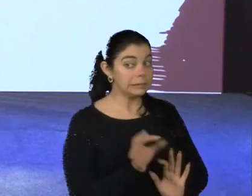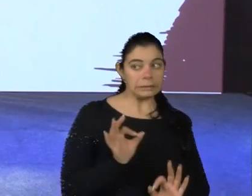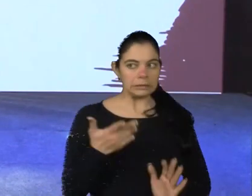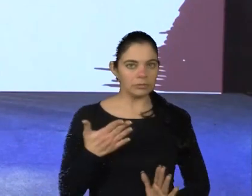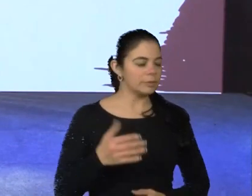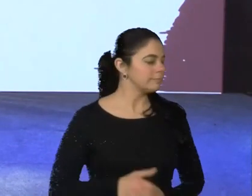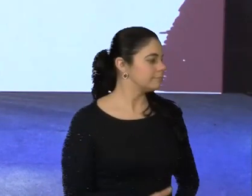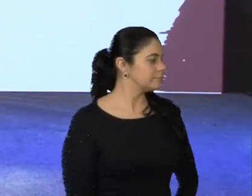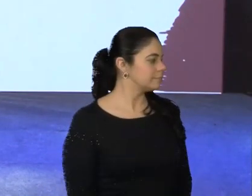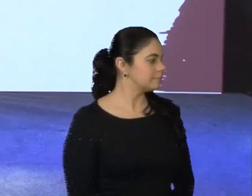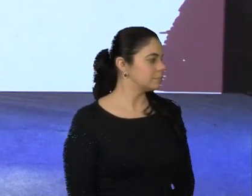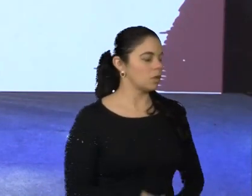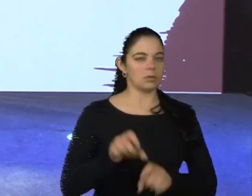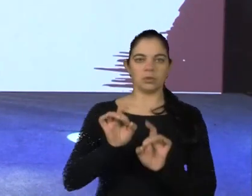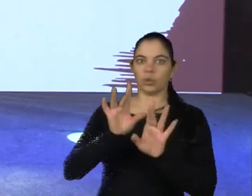Peraí.